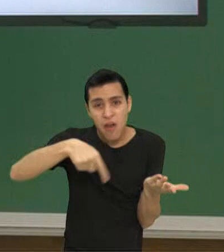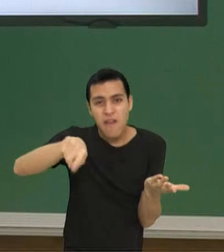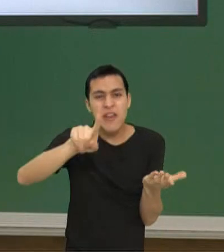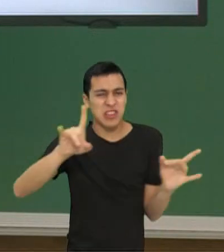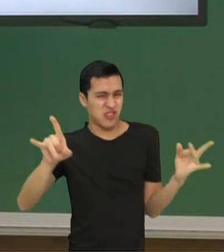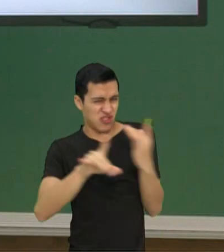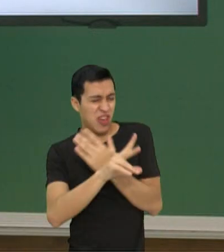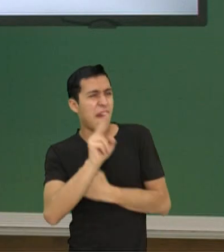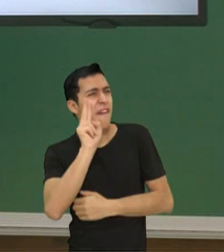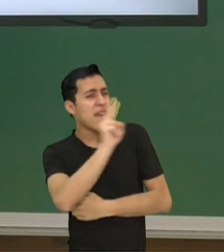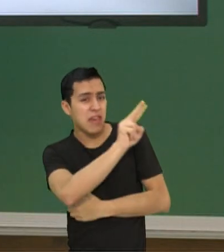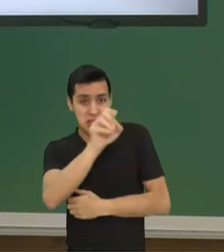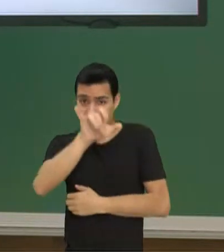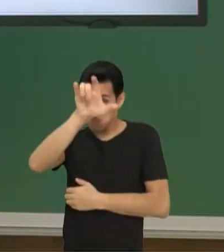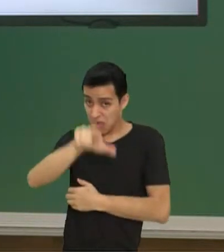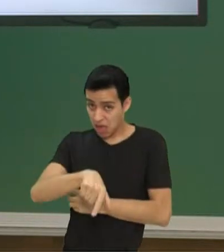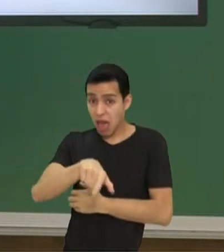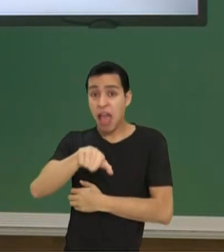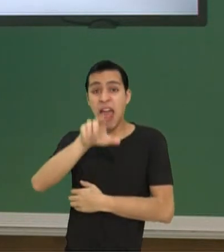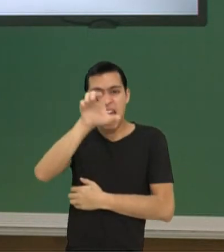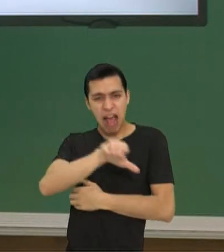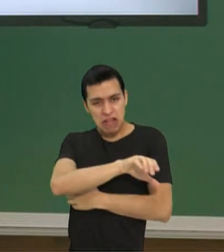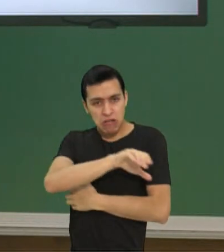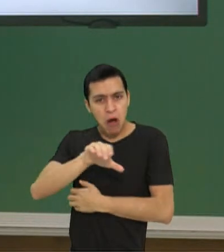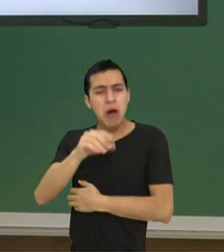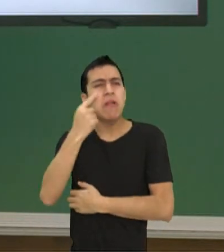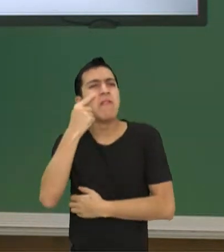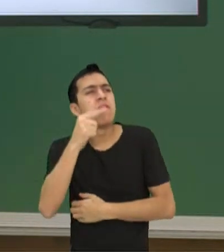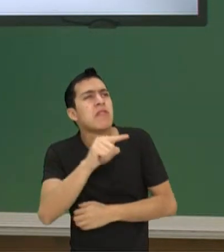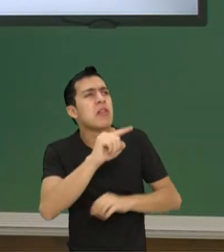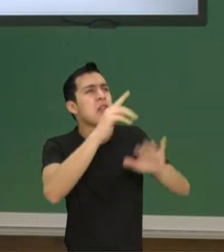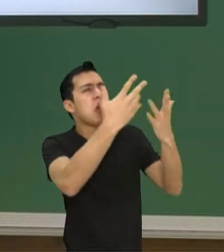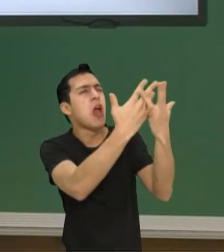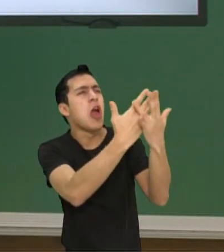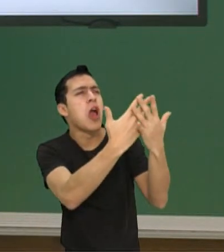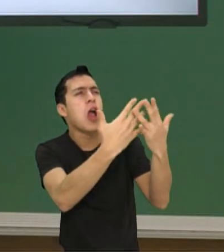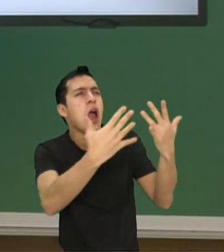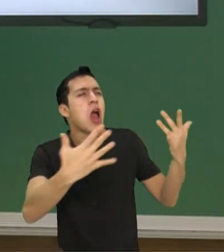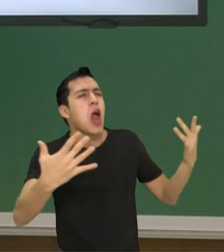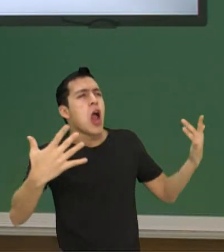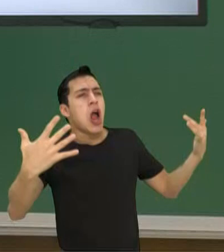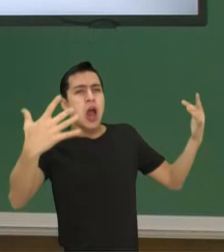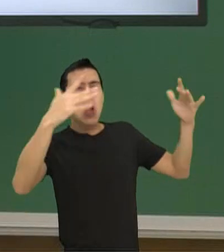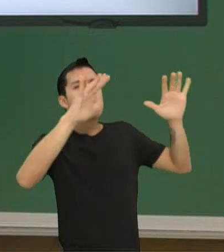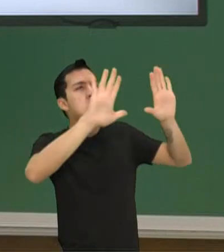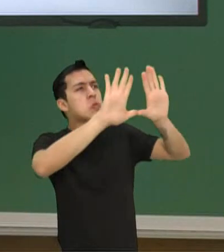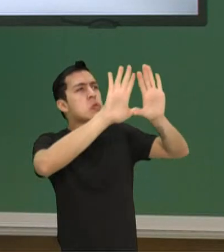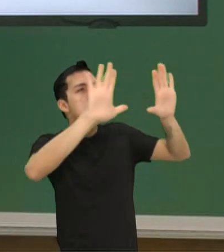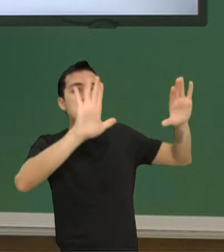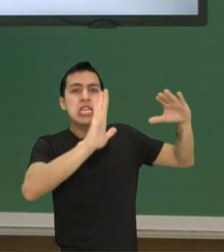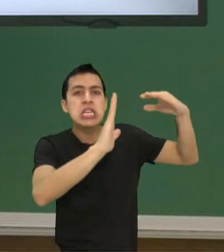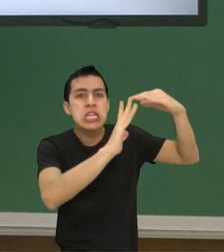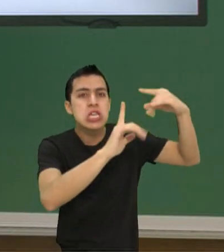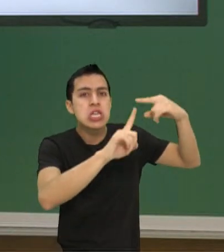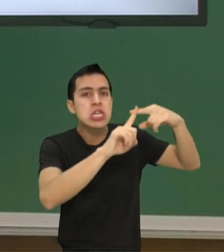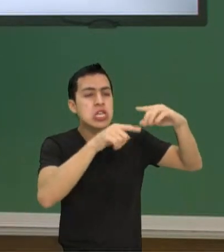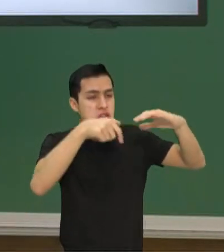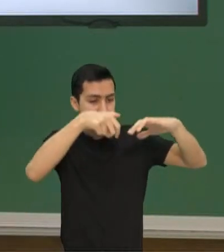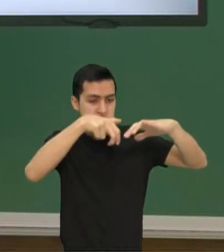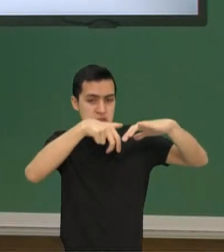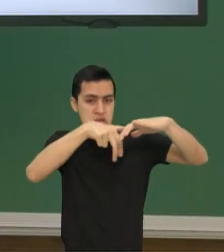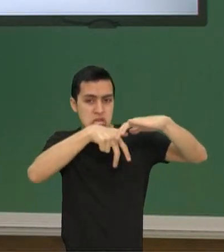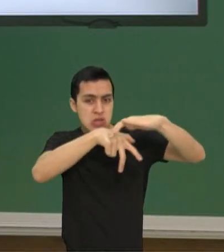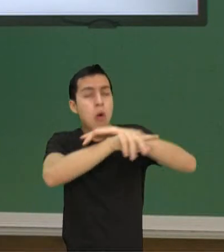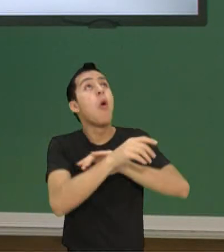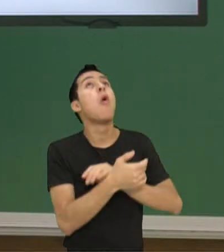sei se você é católico e já viu um mural ou um vitral, né, dentro de uma igreja, onde